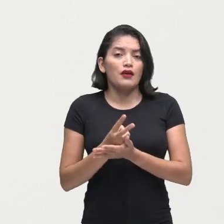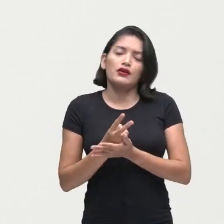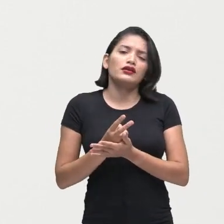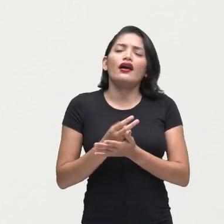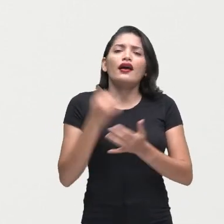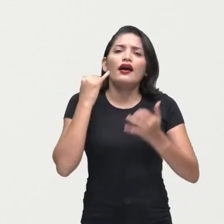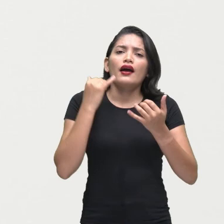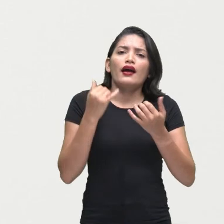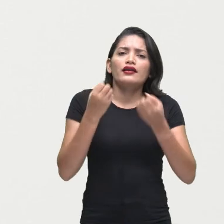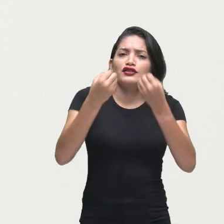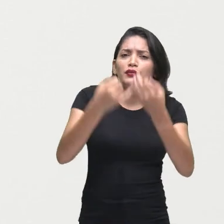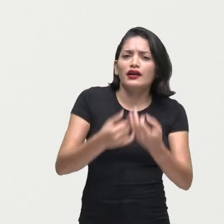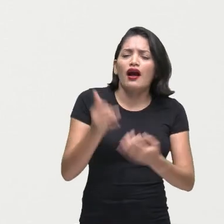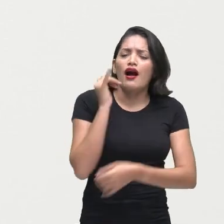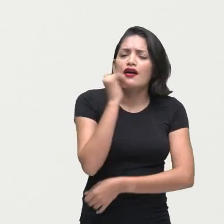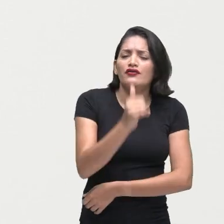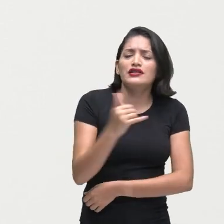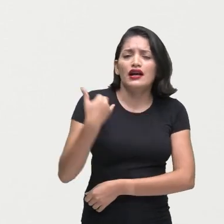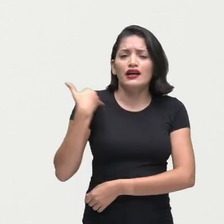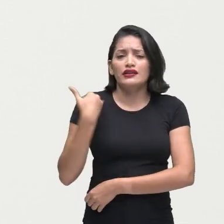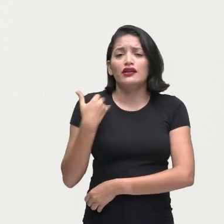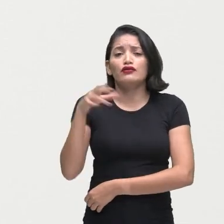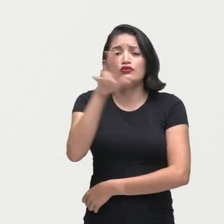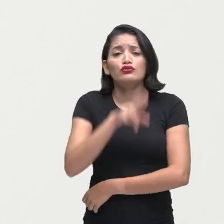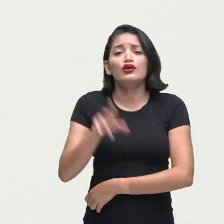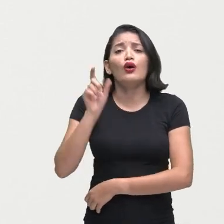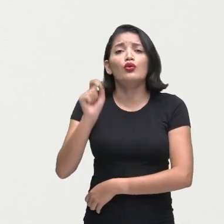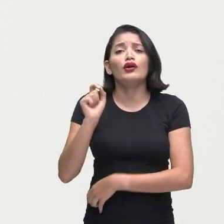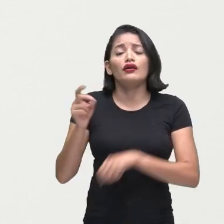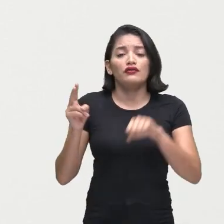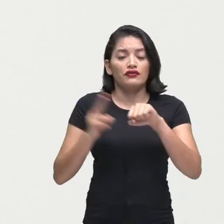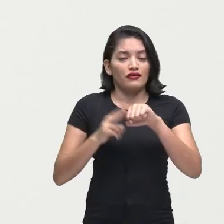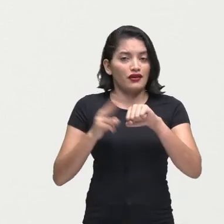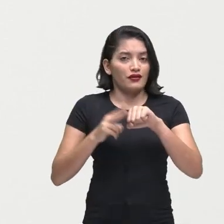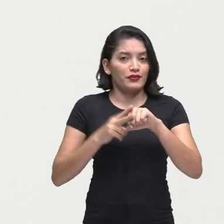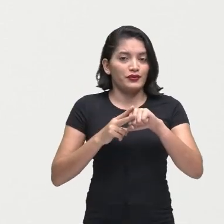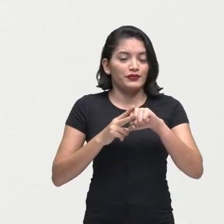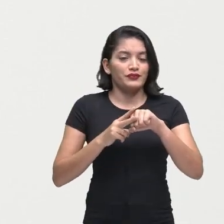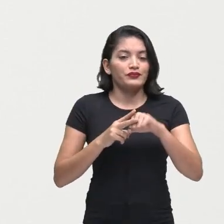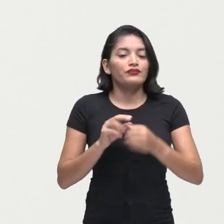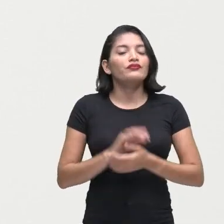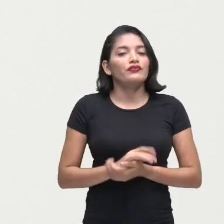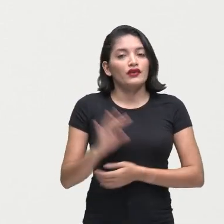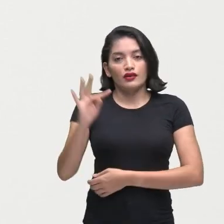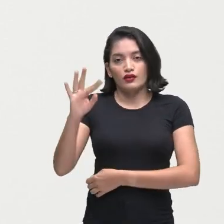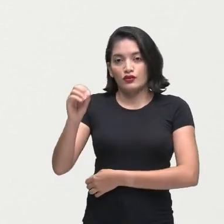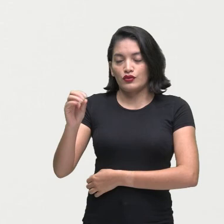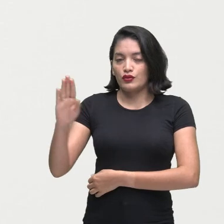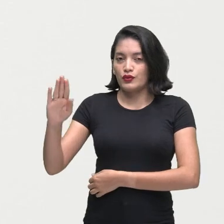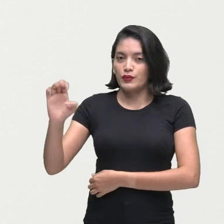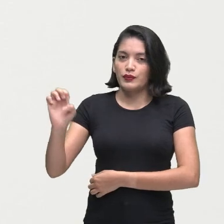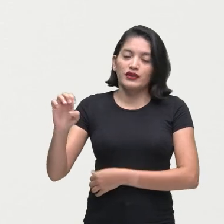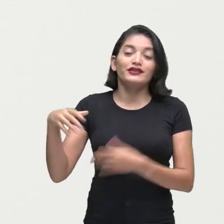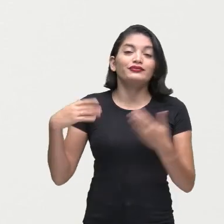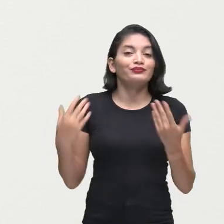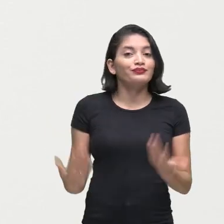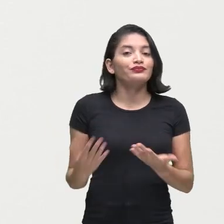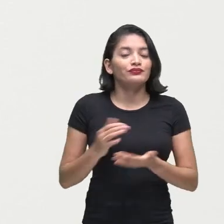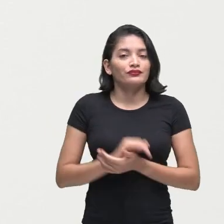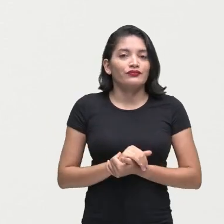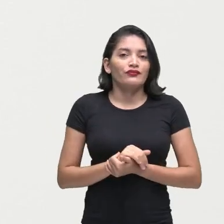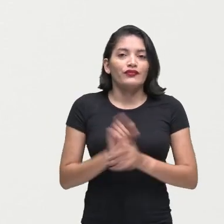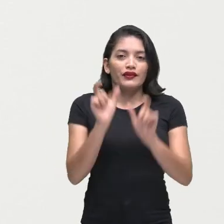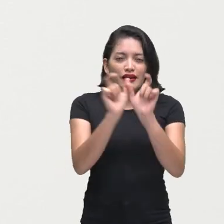informar a sua idade você vai usar kiwami isso mesmo Gormiti mim tô aqui no caso a